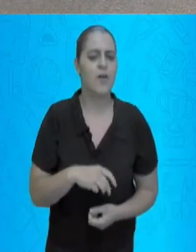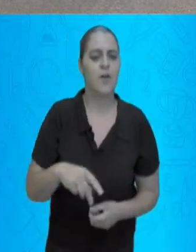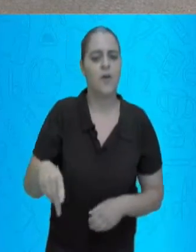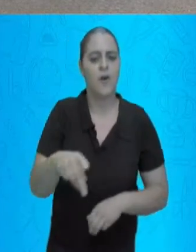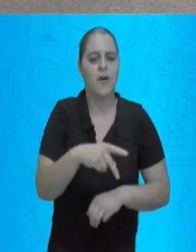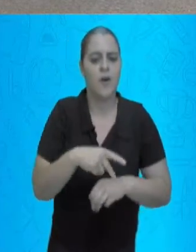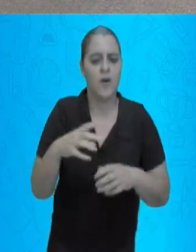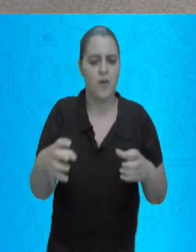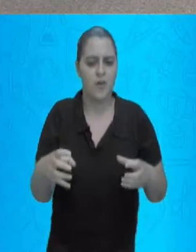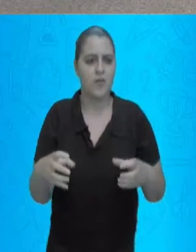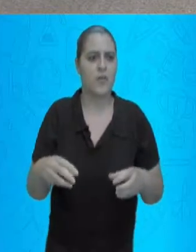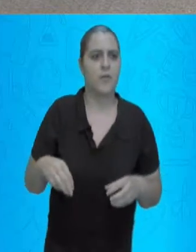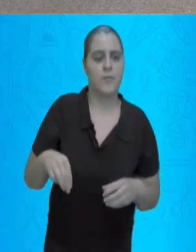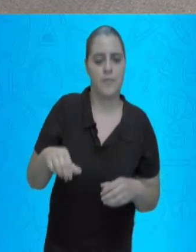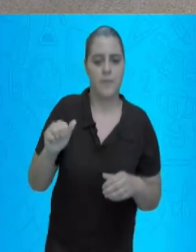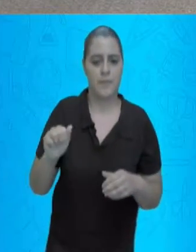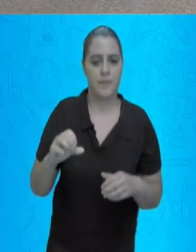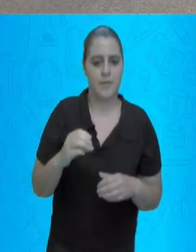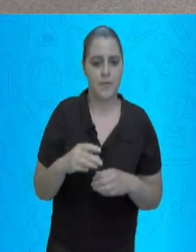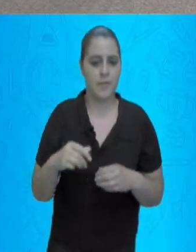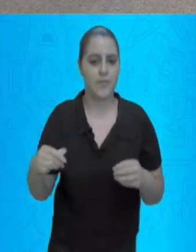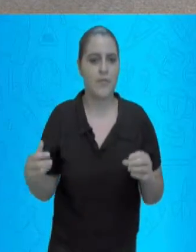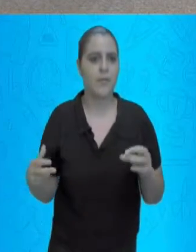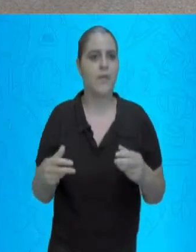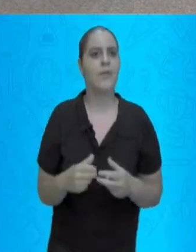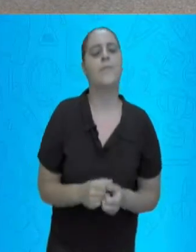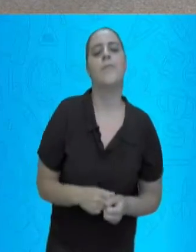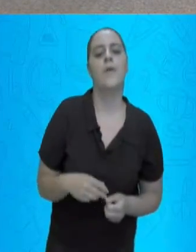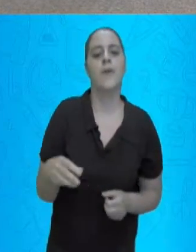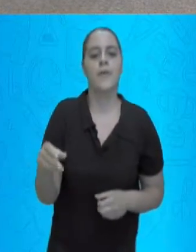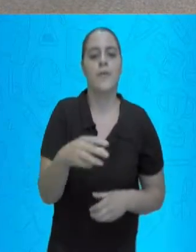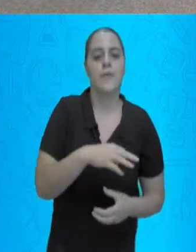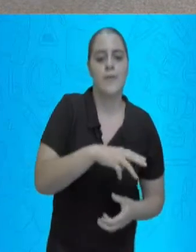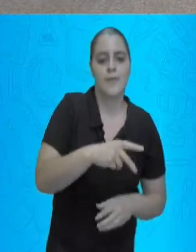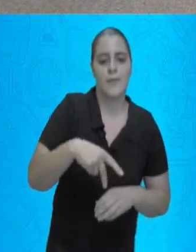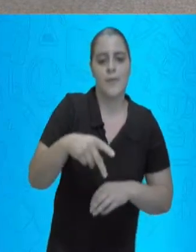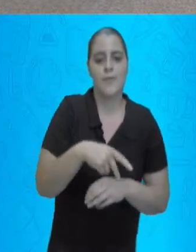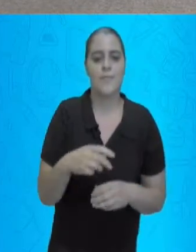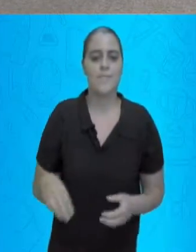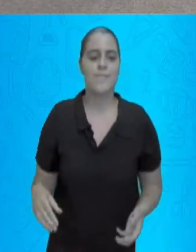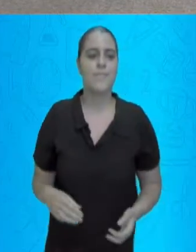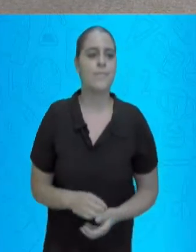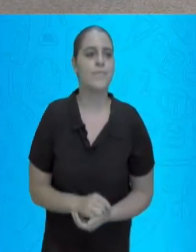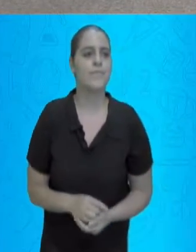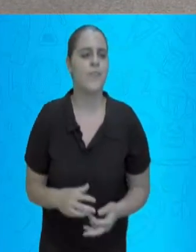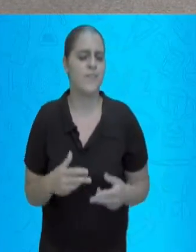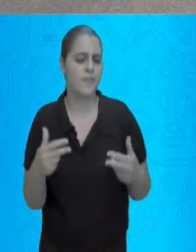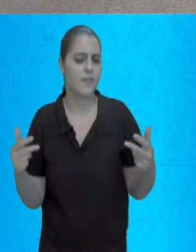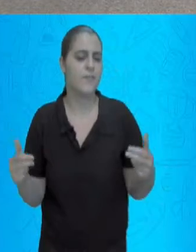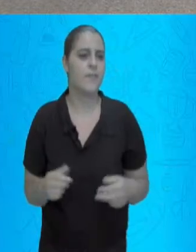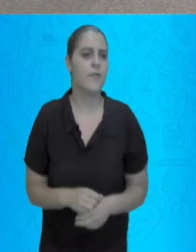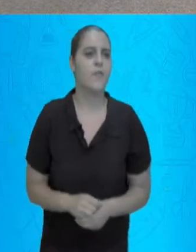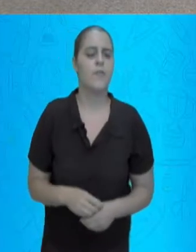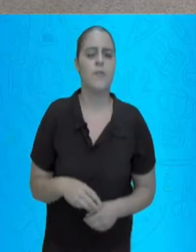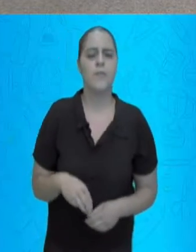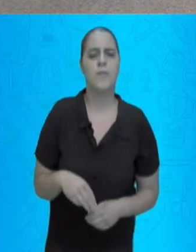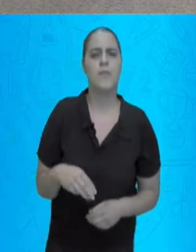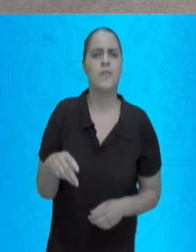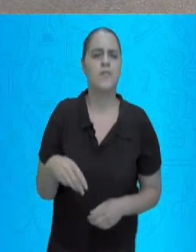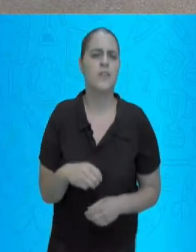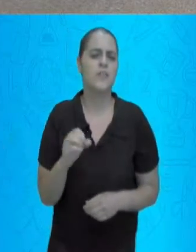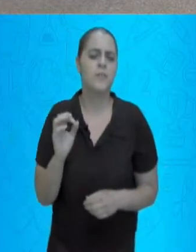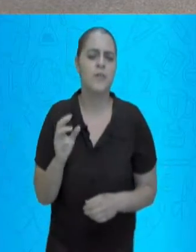rocha magmática, rocha sedimentar e rocha metamórfica. Hoje, de modo